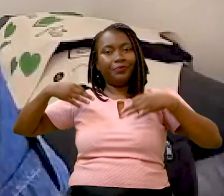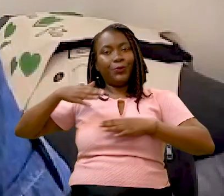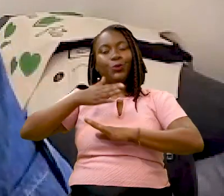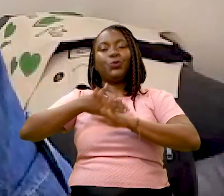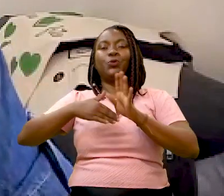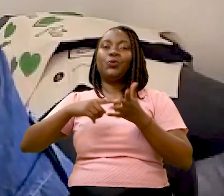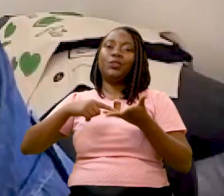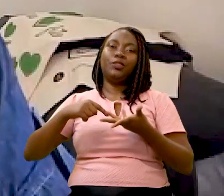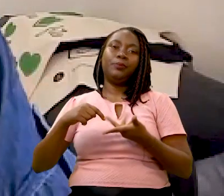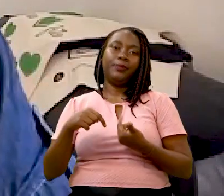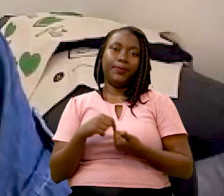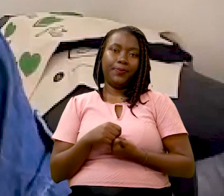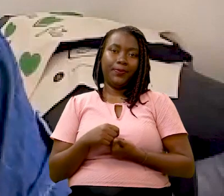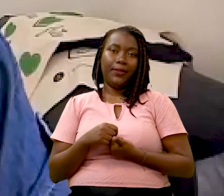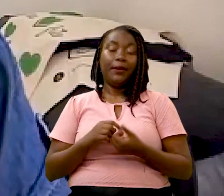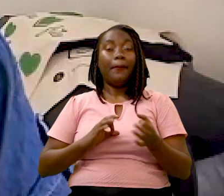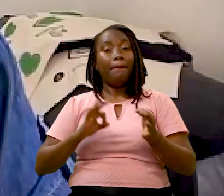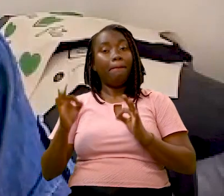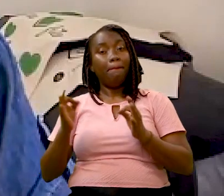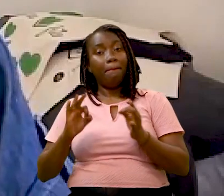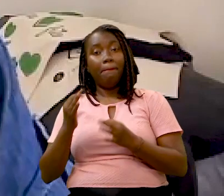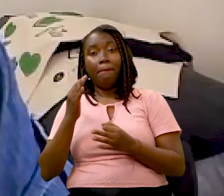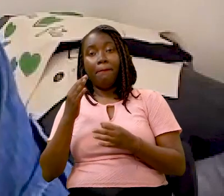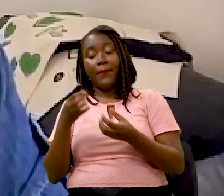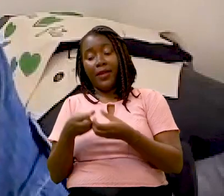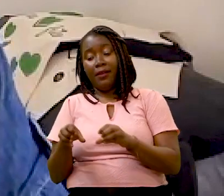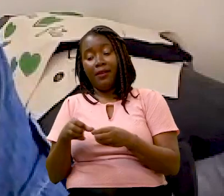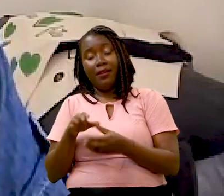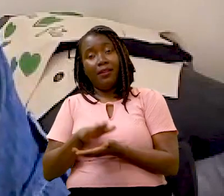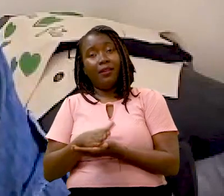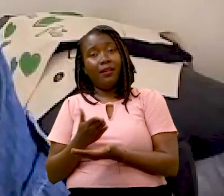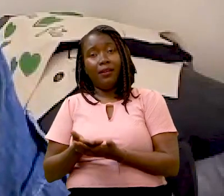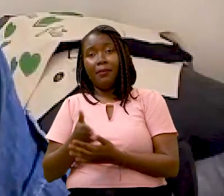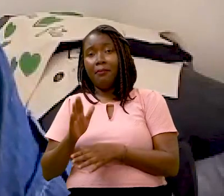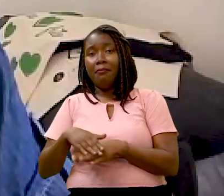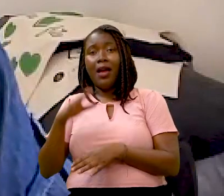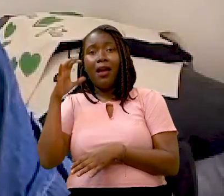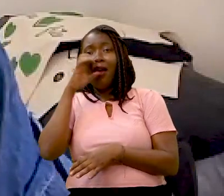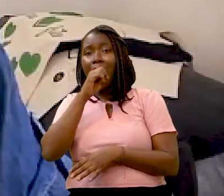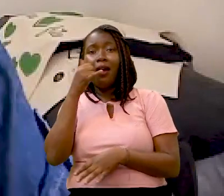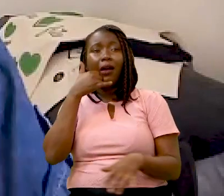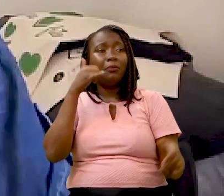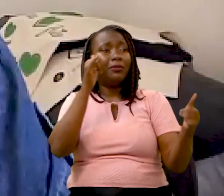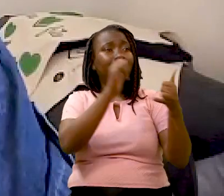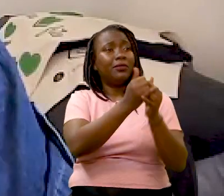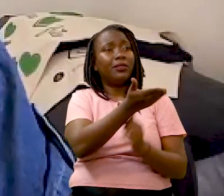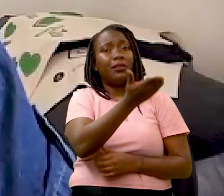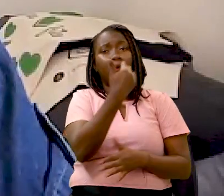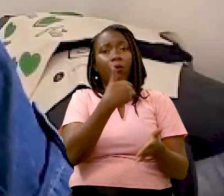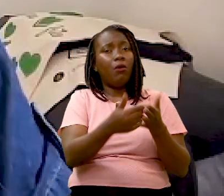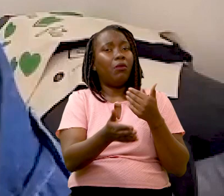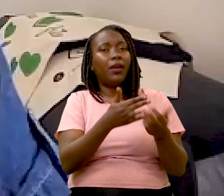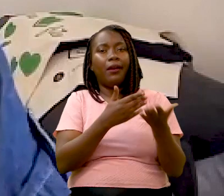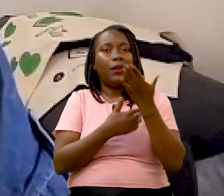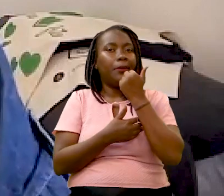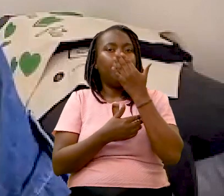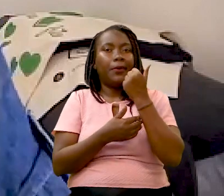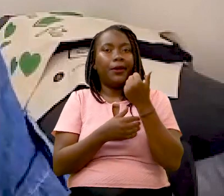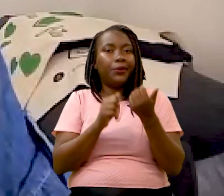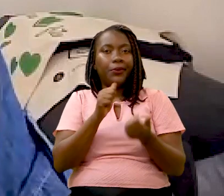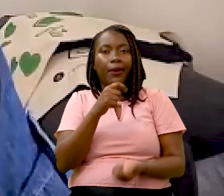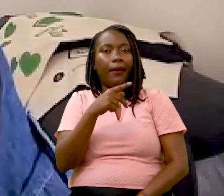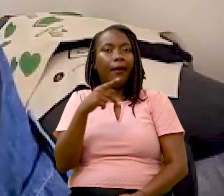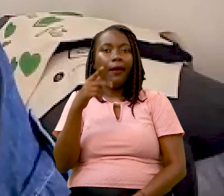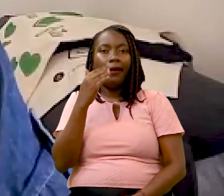os aspectos. Preparar um omelete é muito mais rápido do que fazer o pedido de qualquer alimento num aplicativo